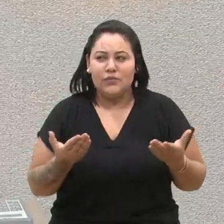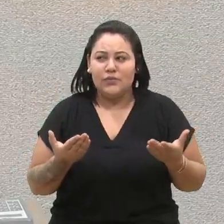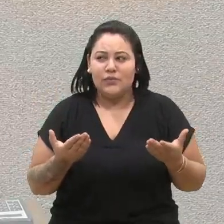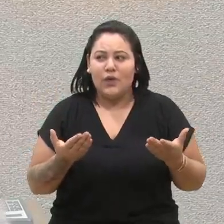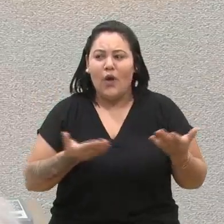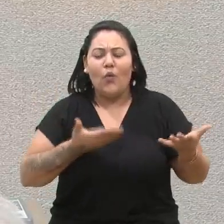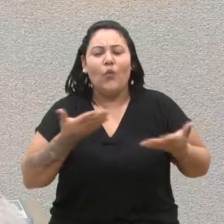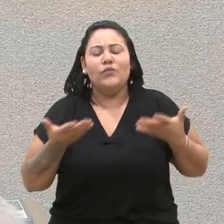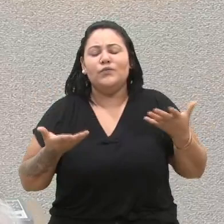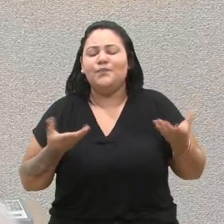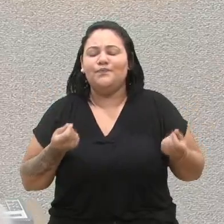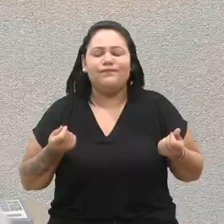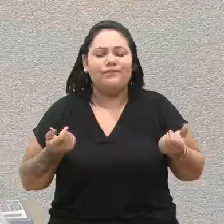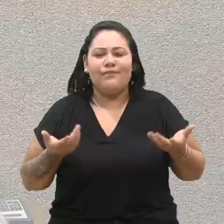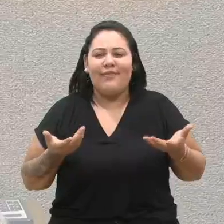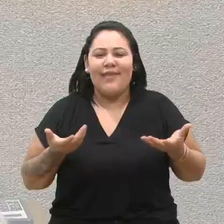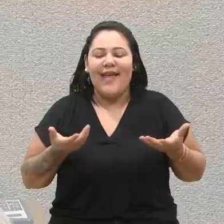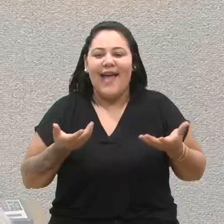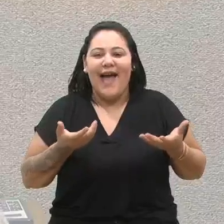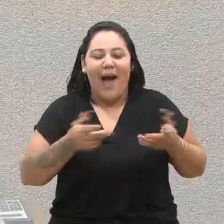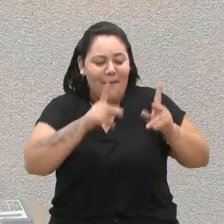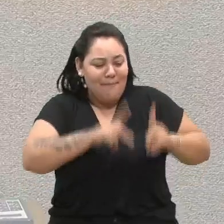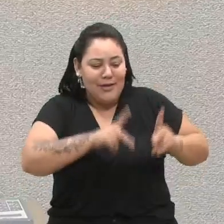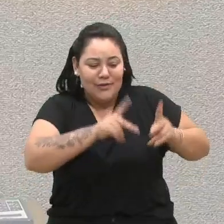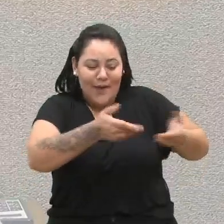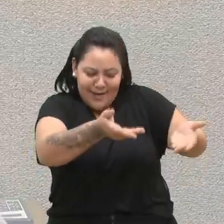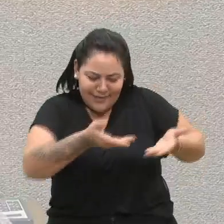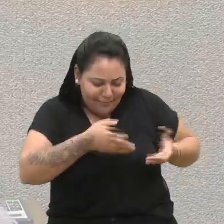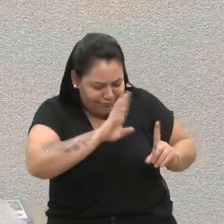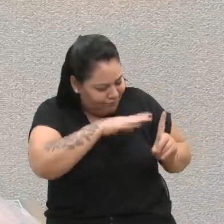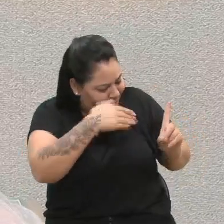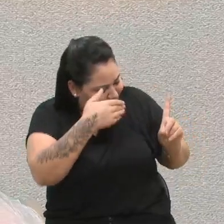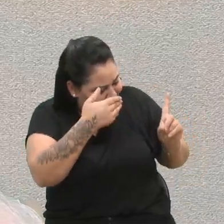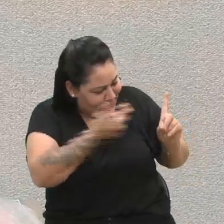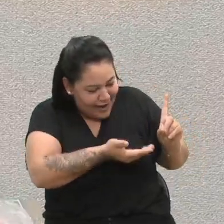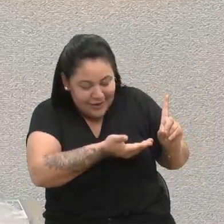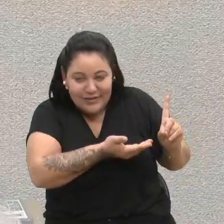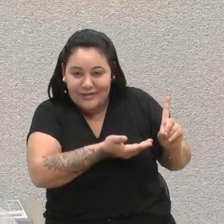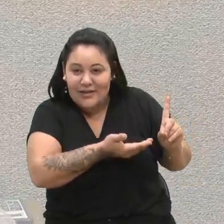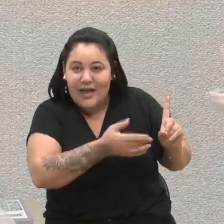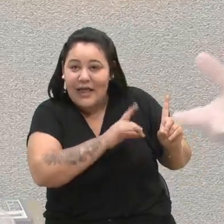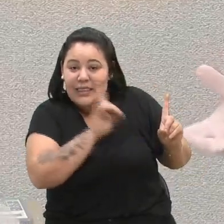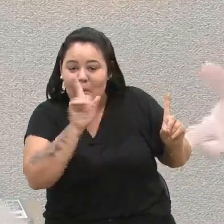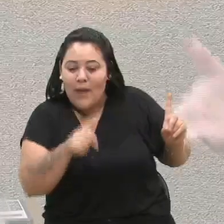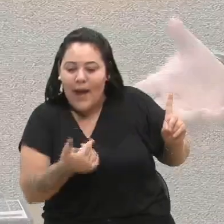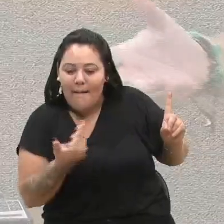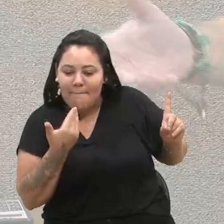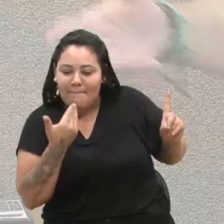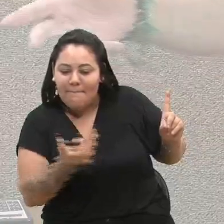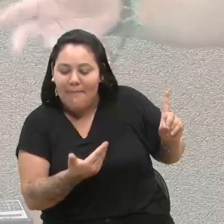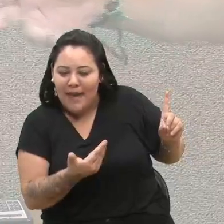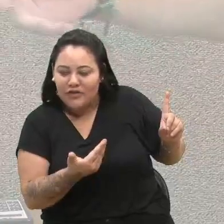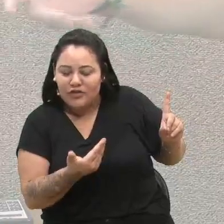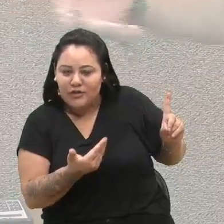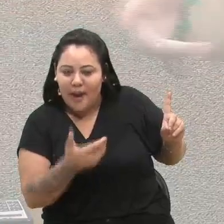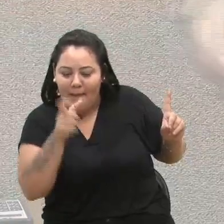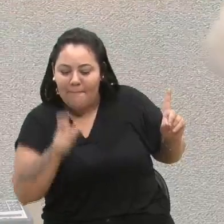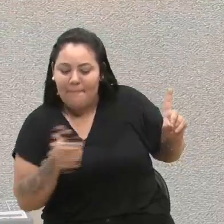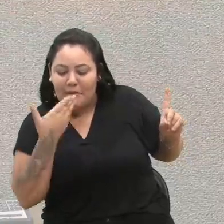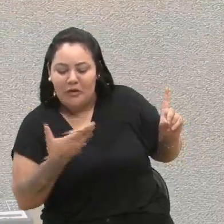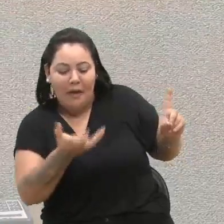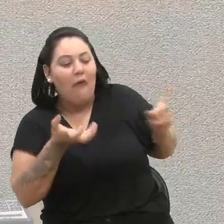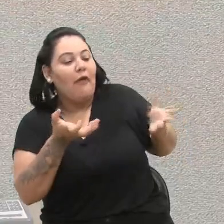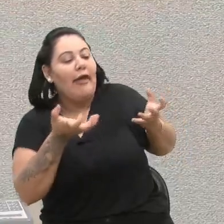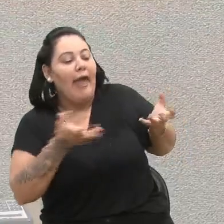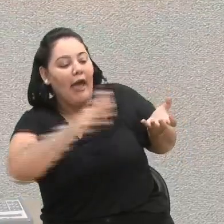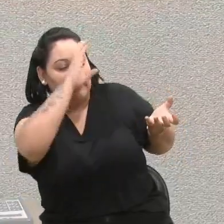quando alguém recebe essa honraria, não é ela que pede, eu quero ser cidadão caxiense, por favor, vá lá para mim e